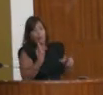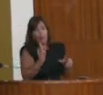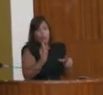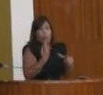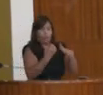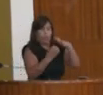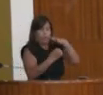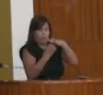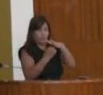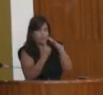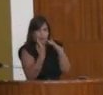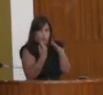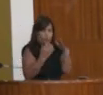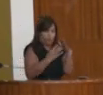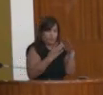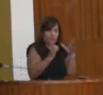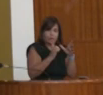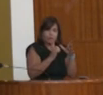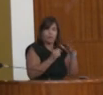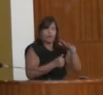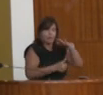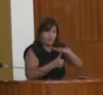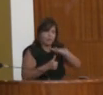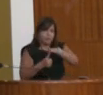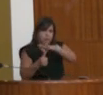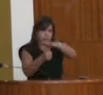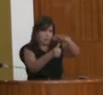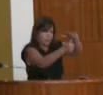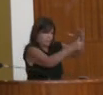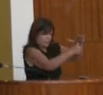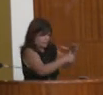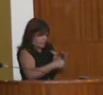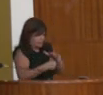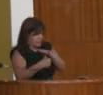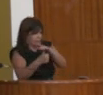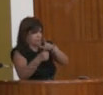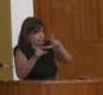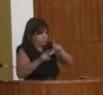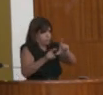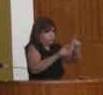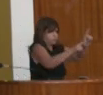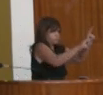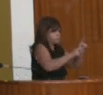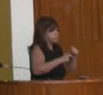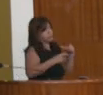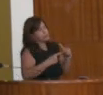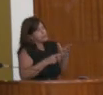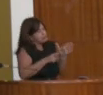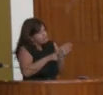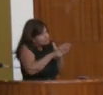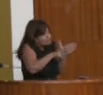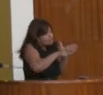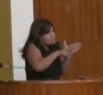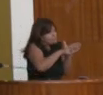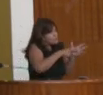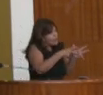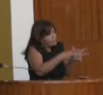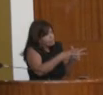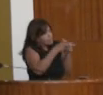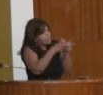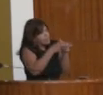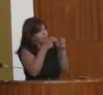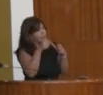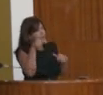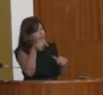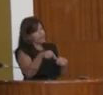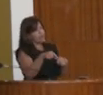e filiais. Então, faz mais sentido ser fiscalizada na localidade onde fica a sede. Aqui no Estado do Rio de